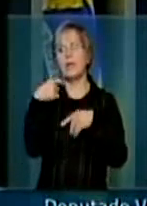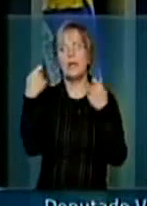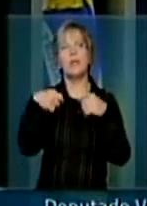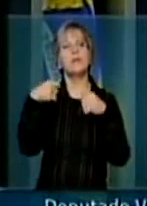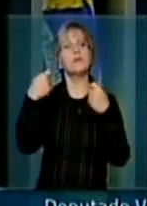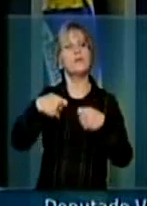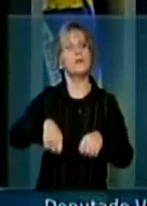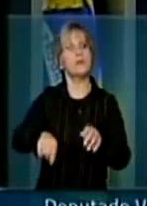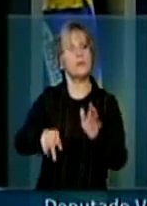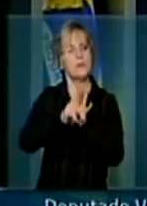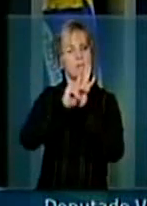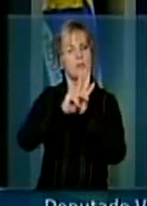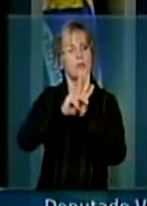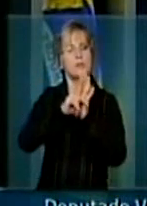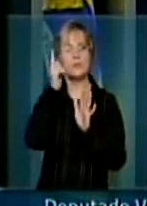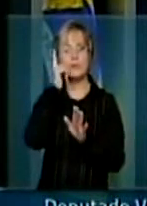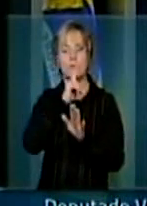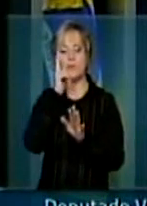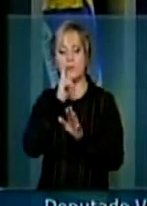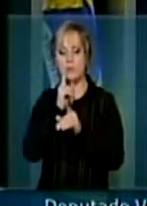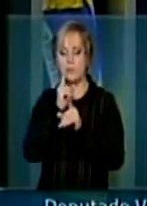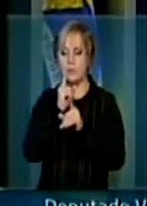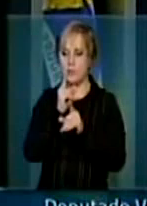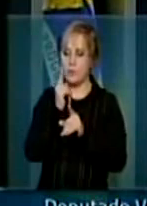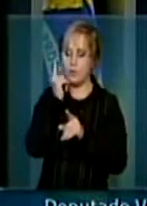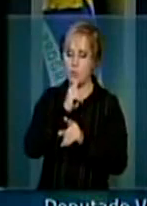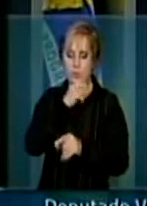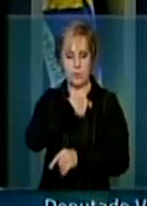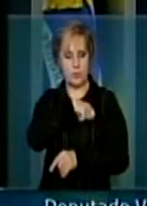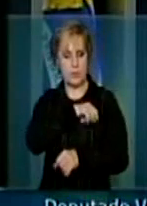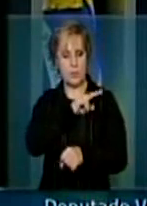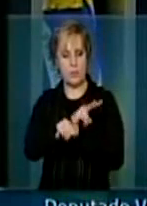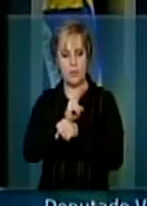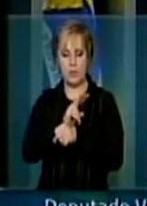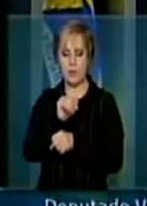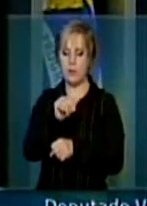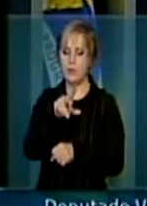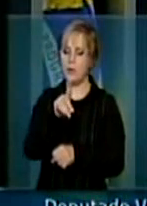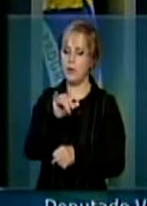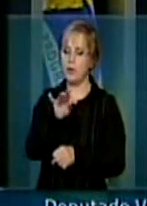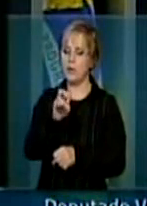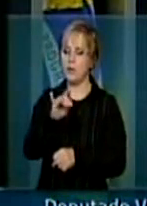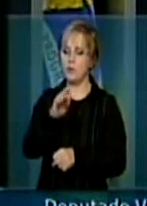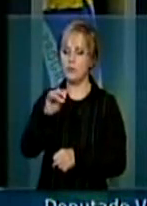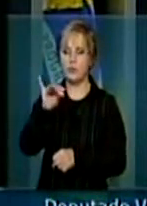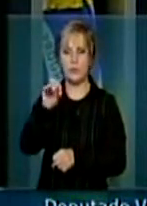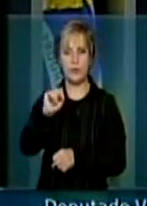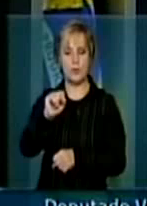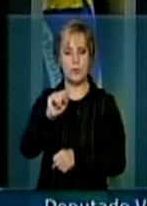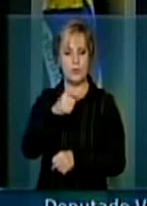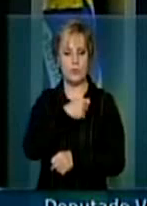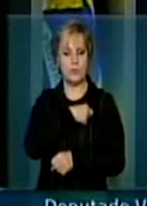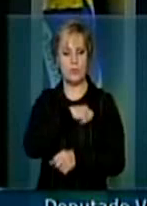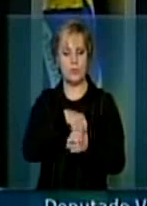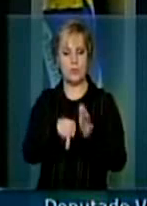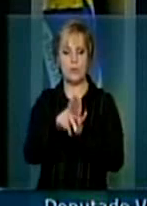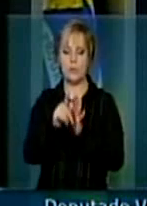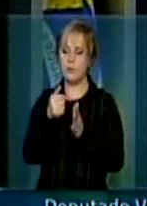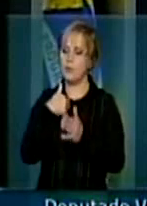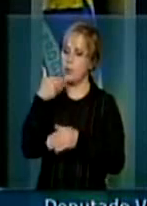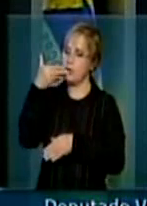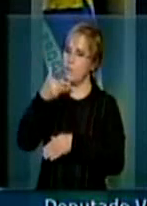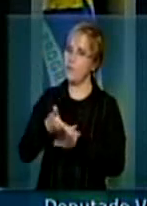necessidade da existência de auditores fiscais no trabalho para cumprir esse papel, venho aqui,